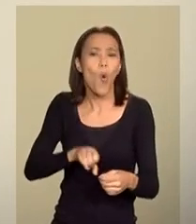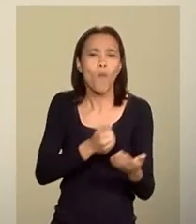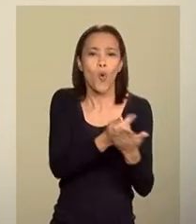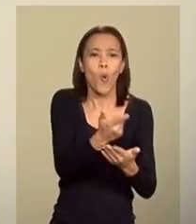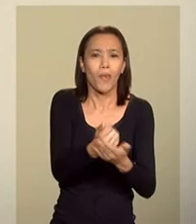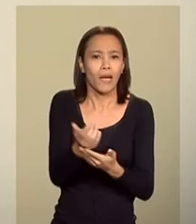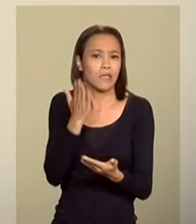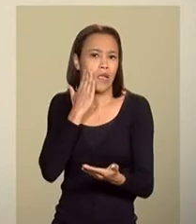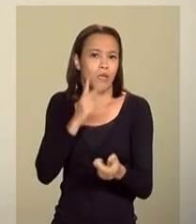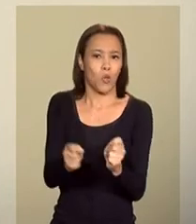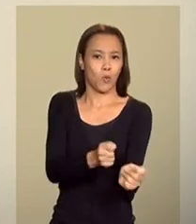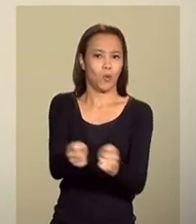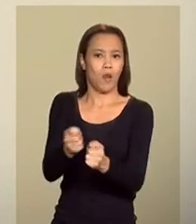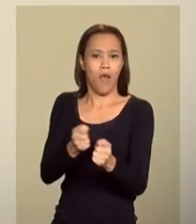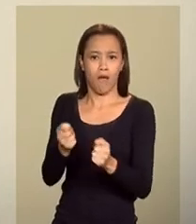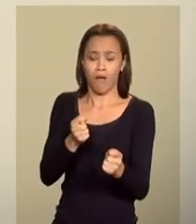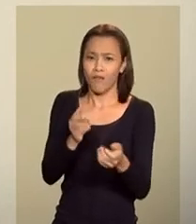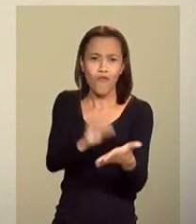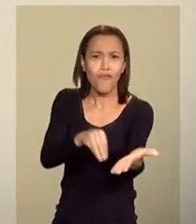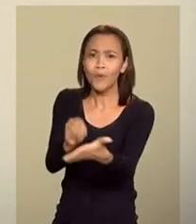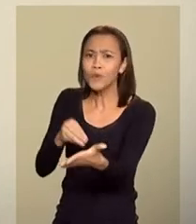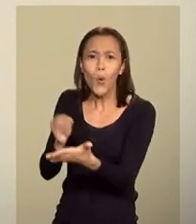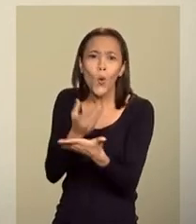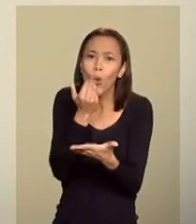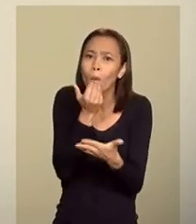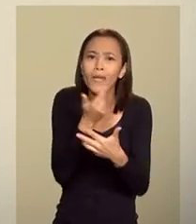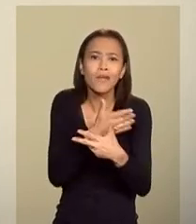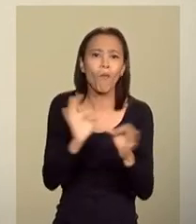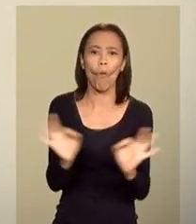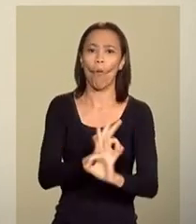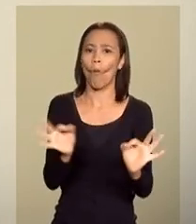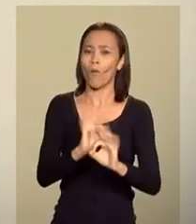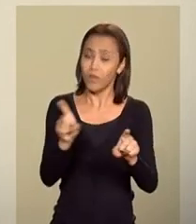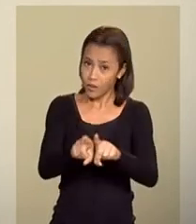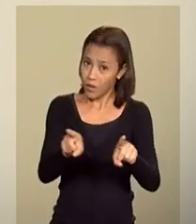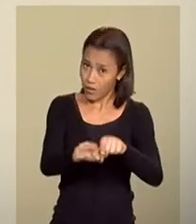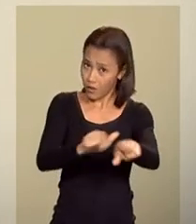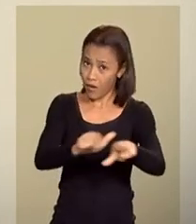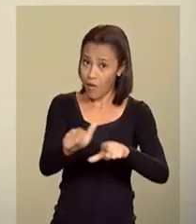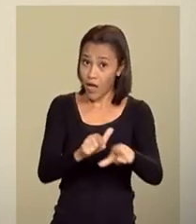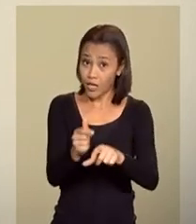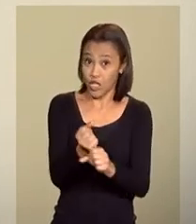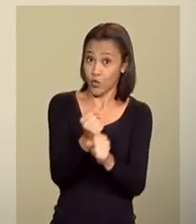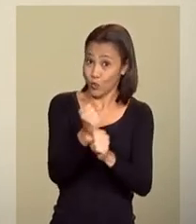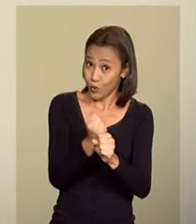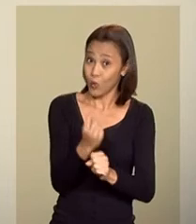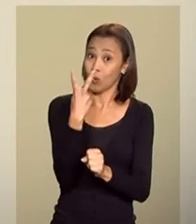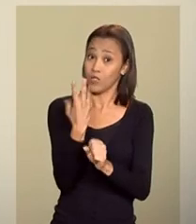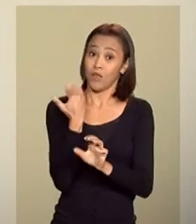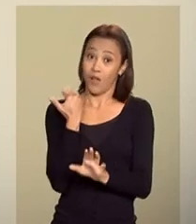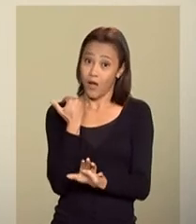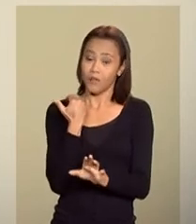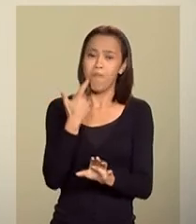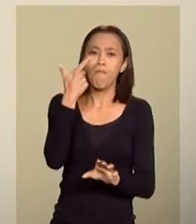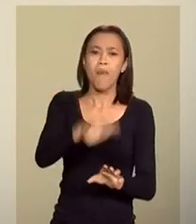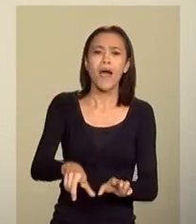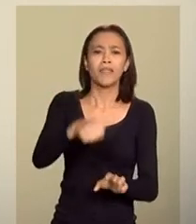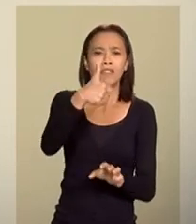consumir e poupar não faltou comida na mesa nem trabalho e nos últimos dois anos mais